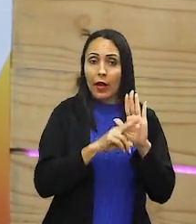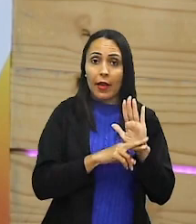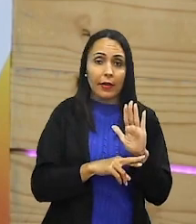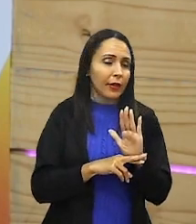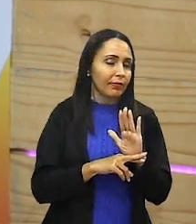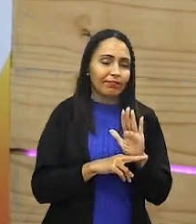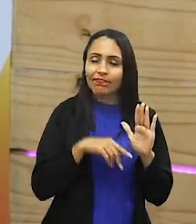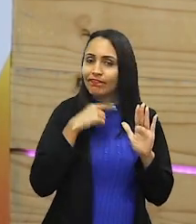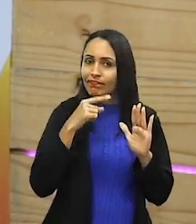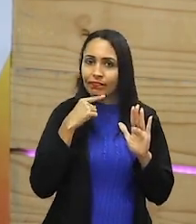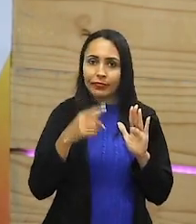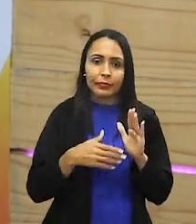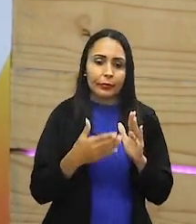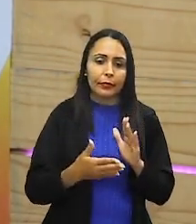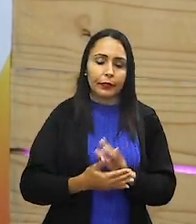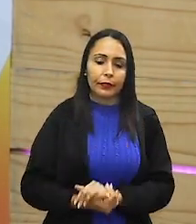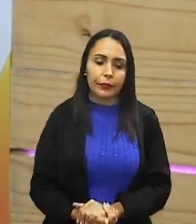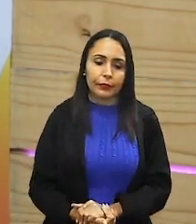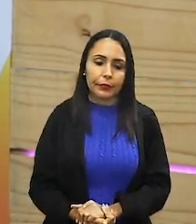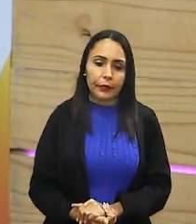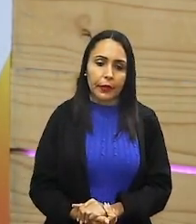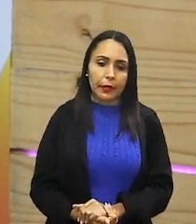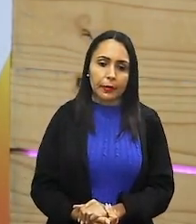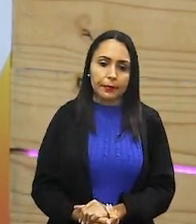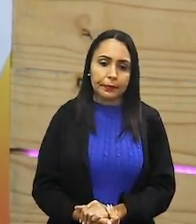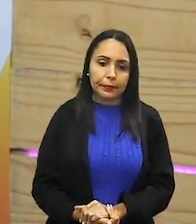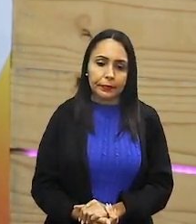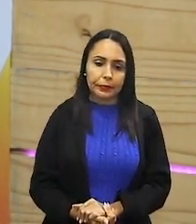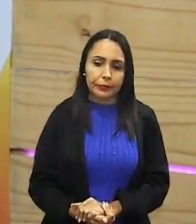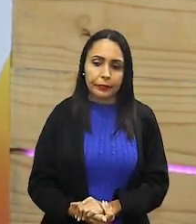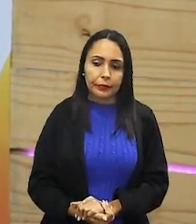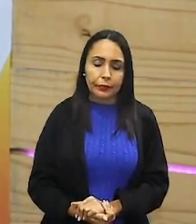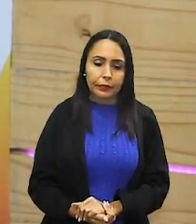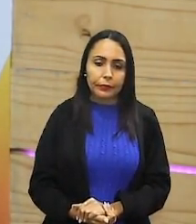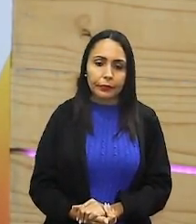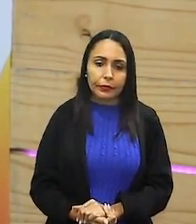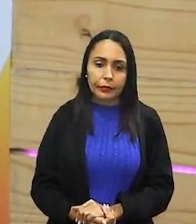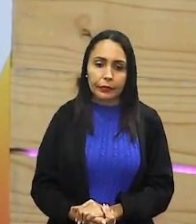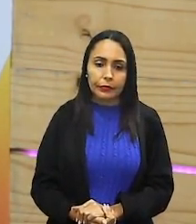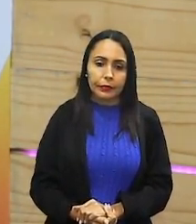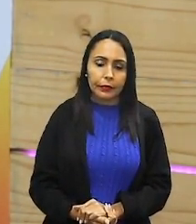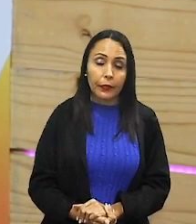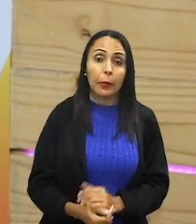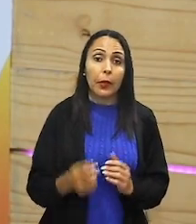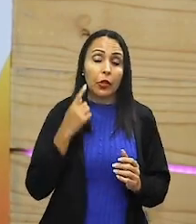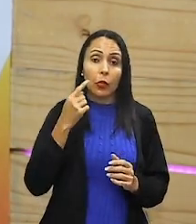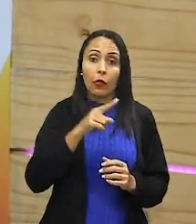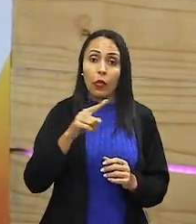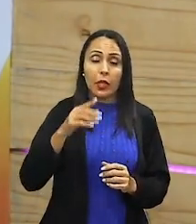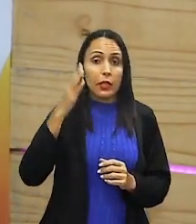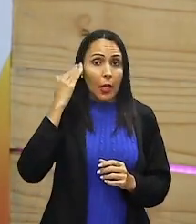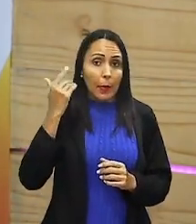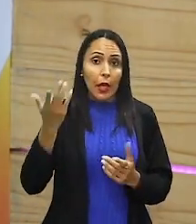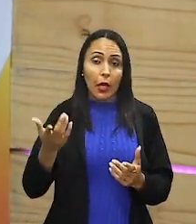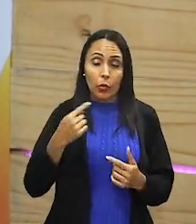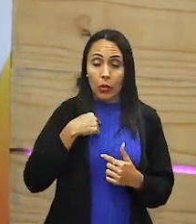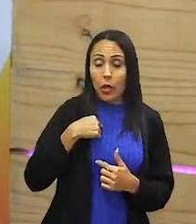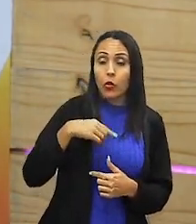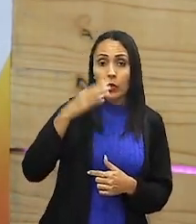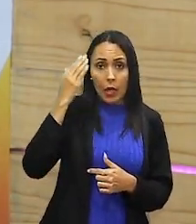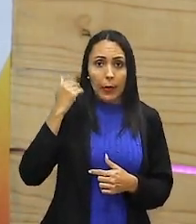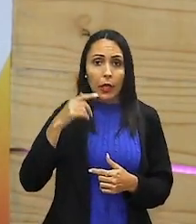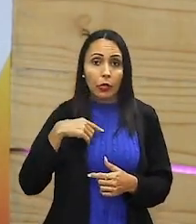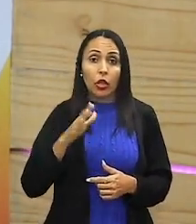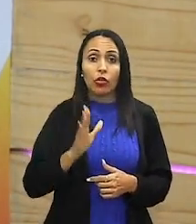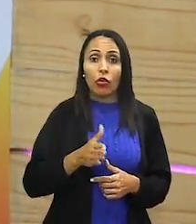Tá? Veja, a regra é que ele é ou de DNA ou de RNA. Mesmo você sabendo e eu sabendo que